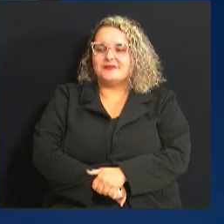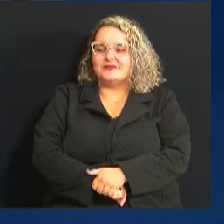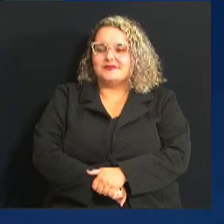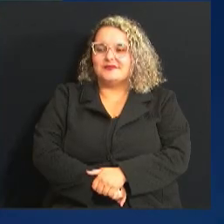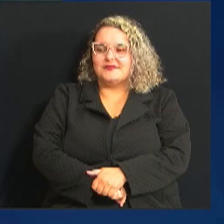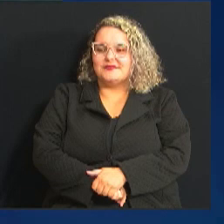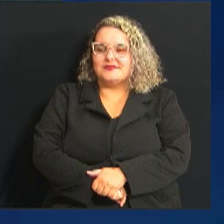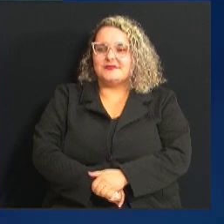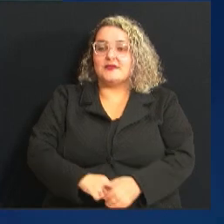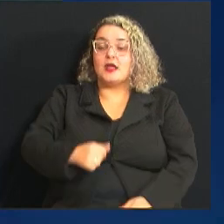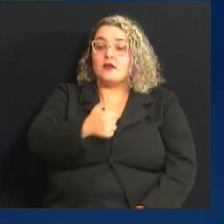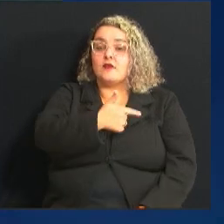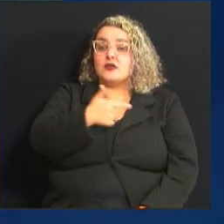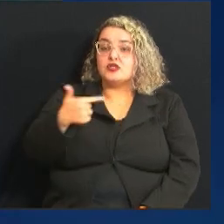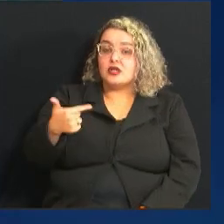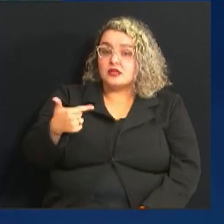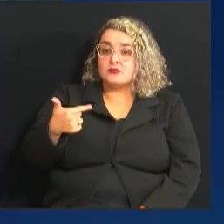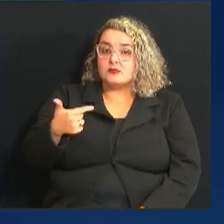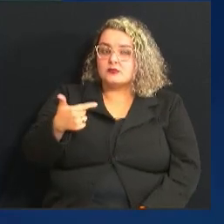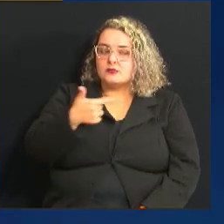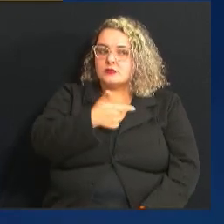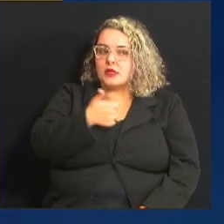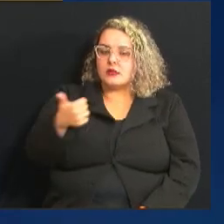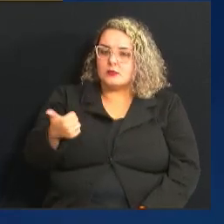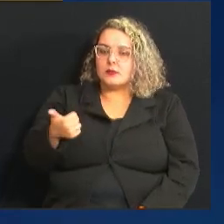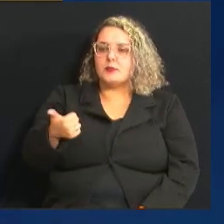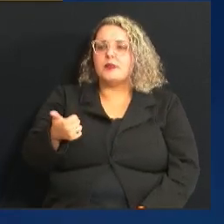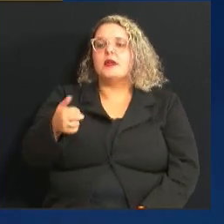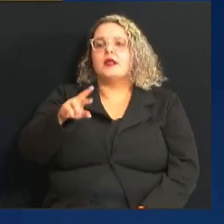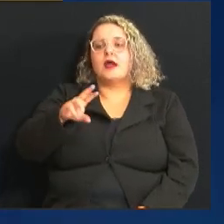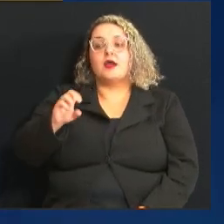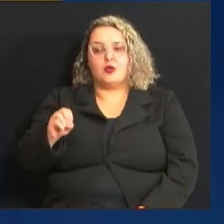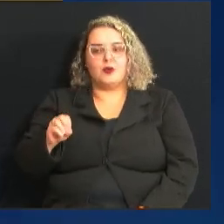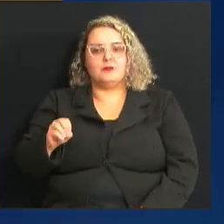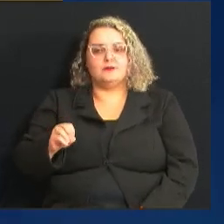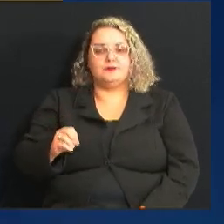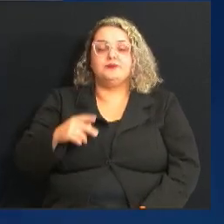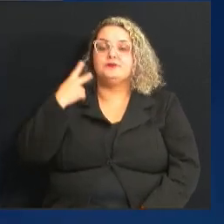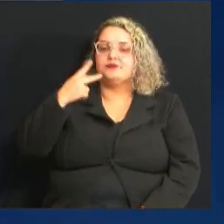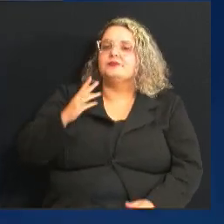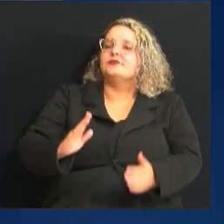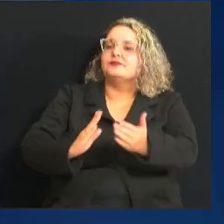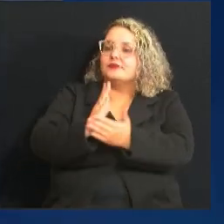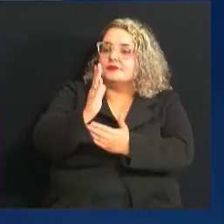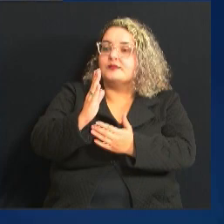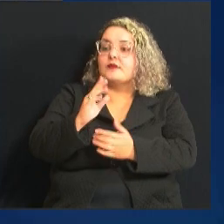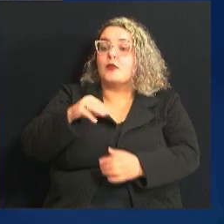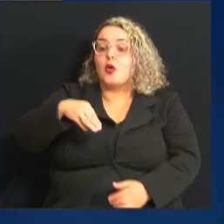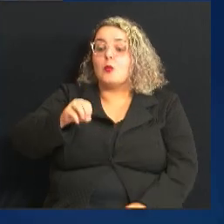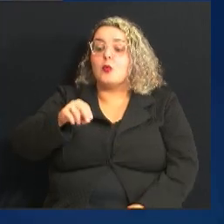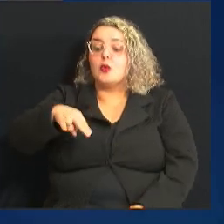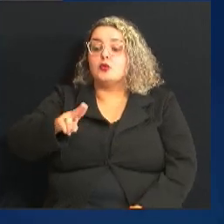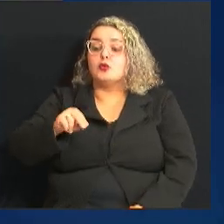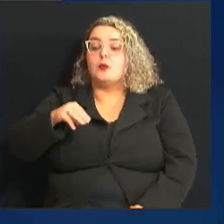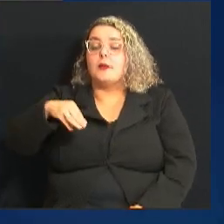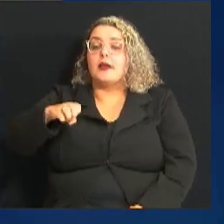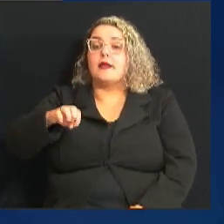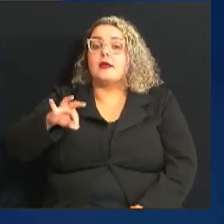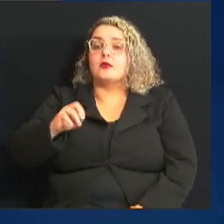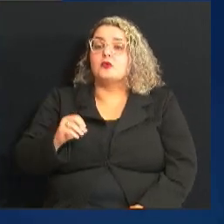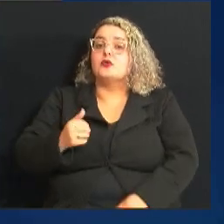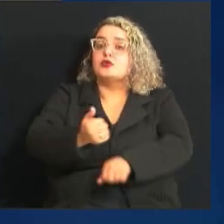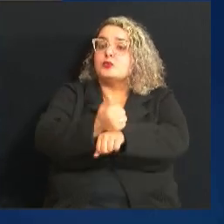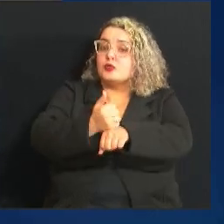Na 21ª reunião ordinária, vereadores aprovam instalação de monumento em homenagem aos profissionais de saúde